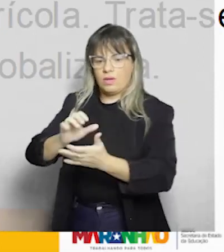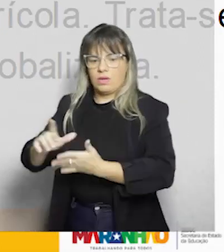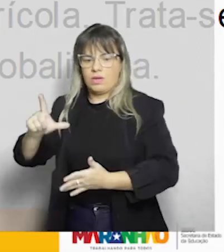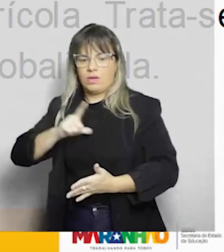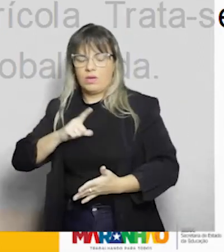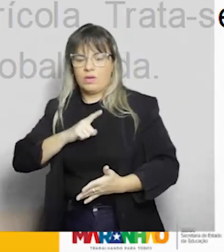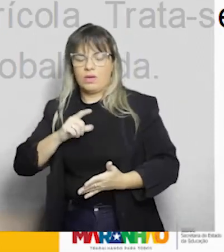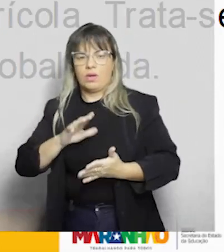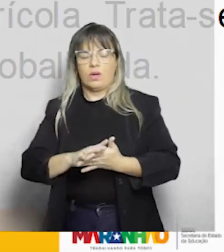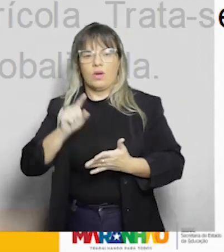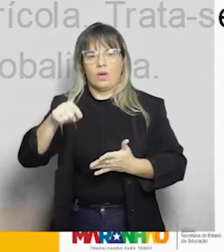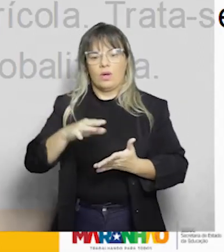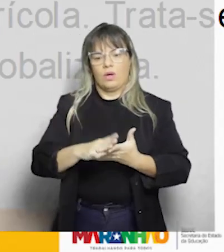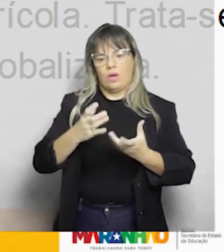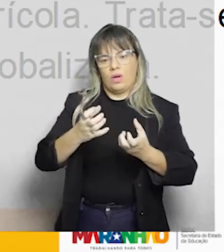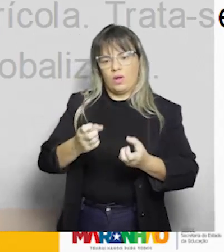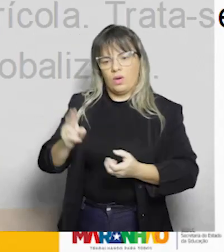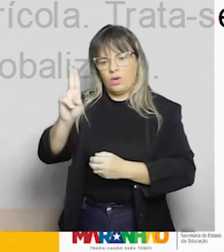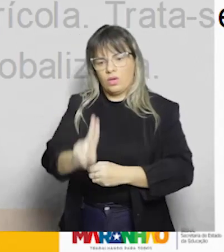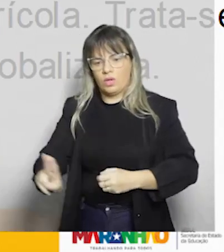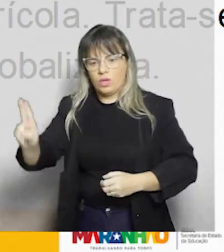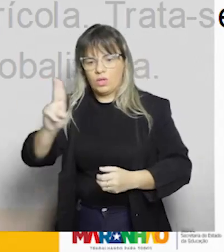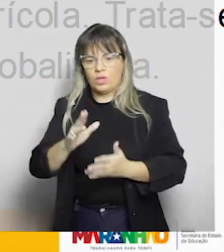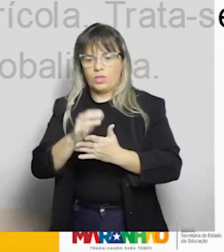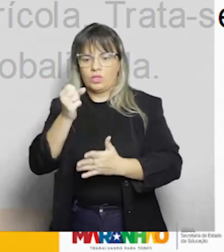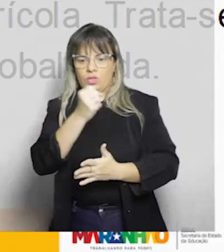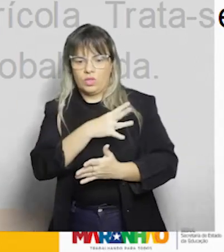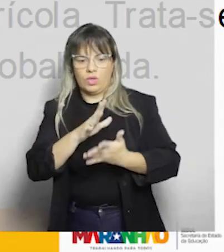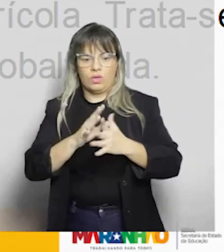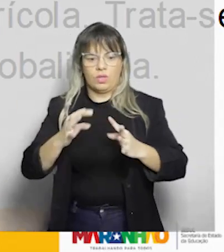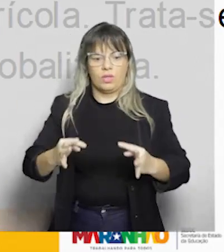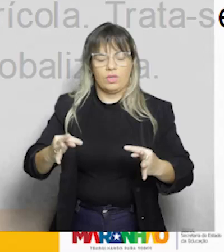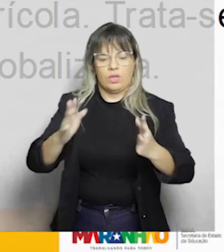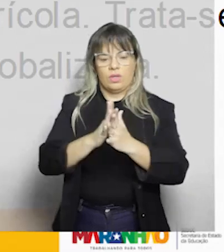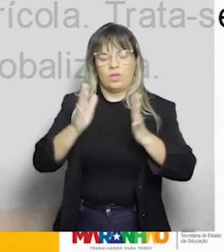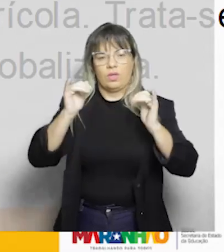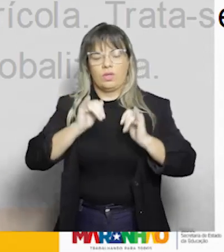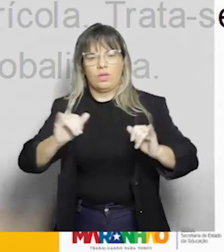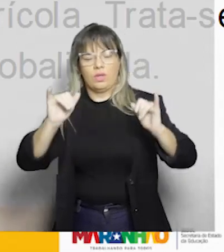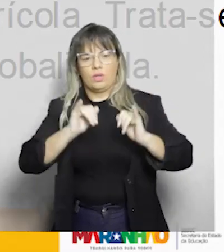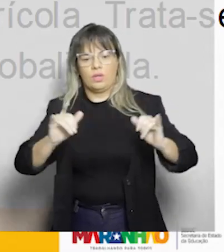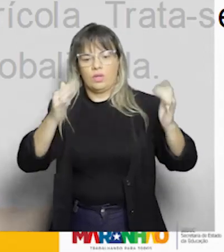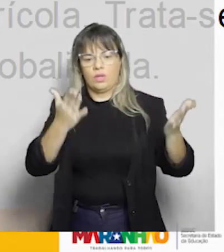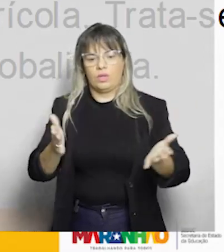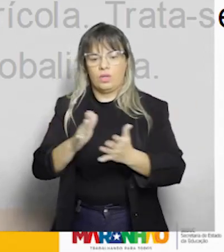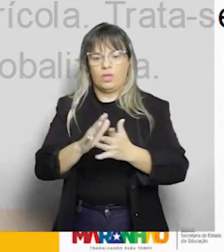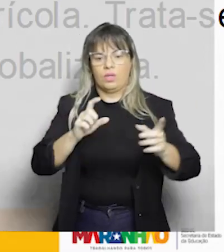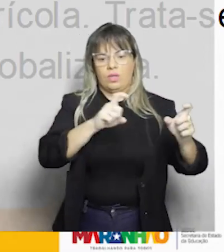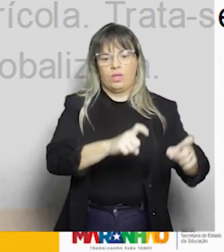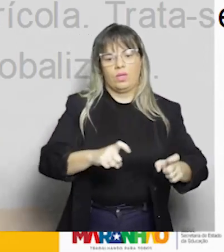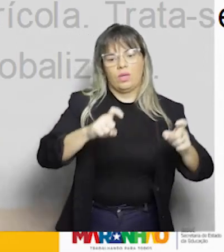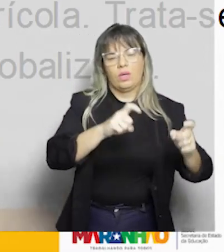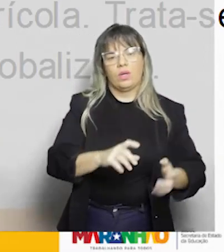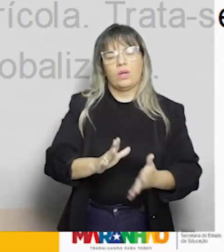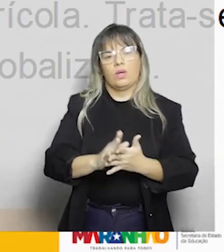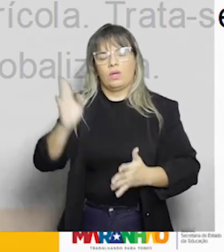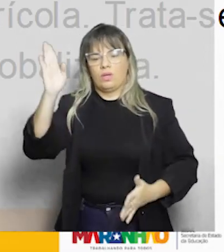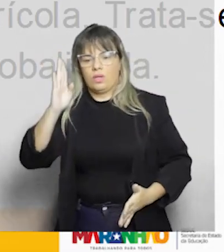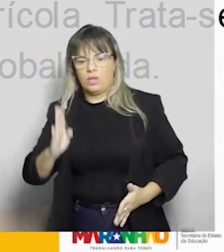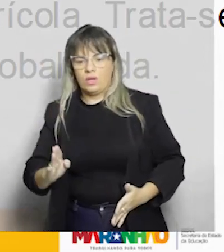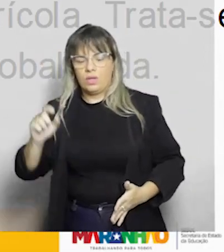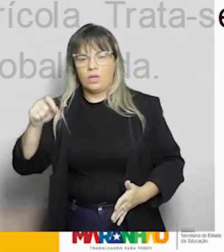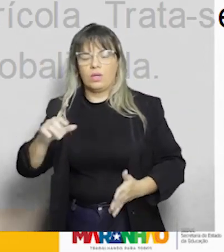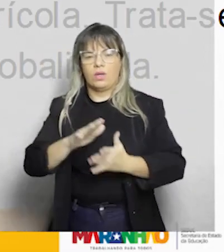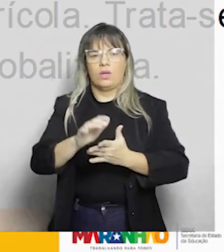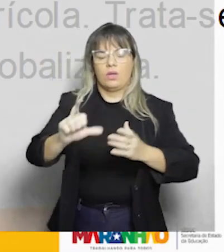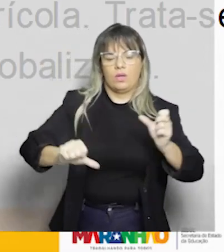novas tecnologias de informação. Opa, vai grifando. Estamos falando de agricultura brasileira e que as transformações